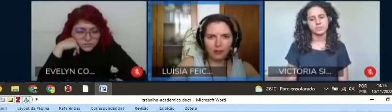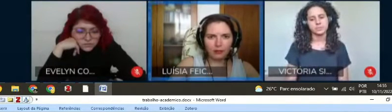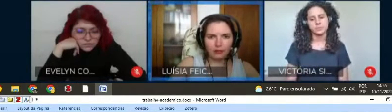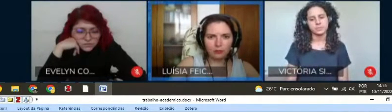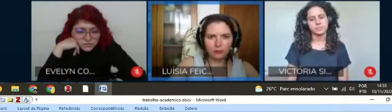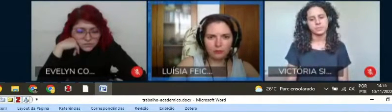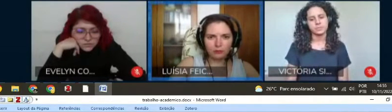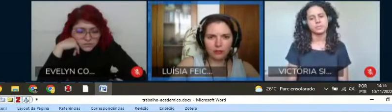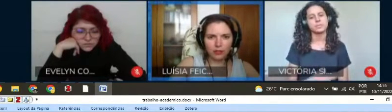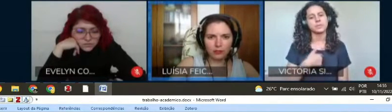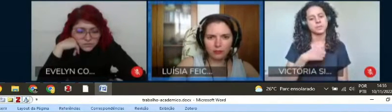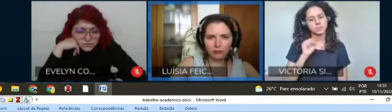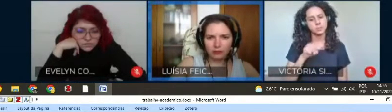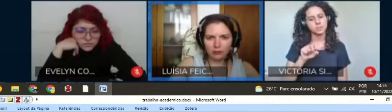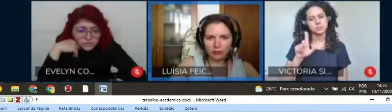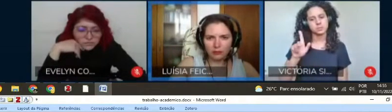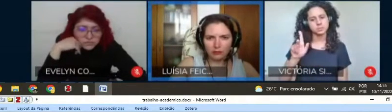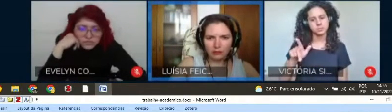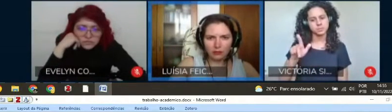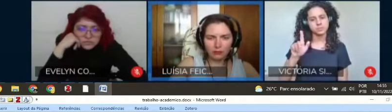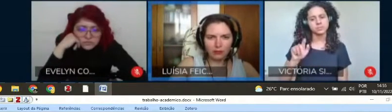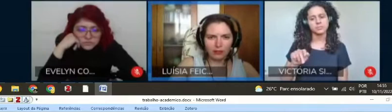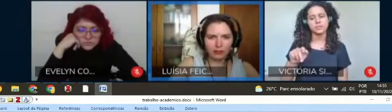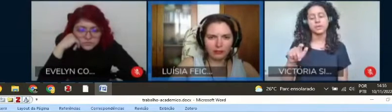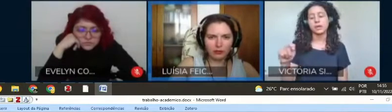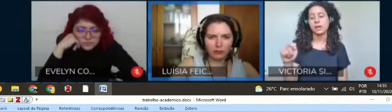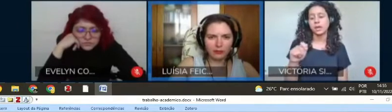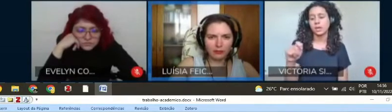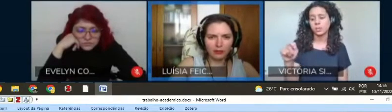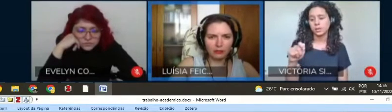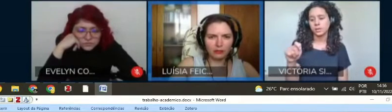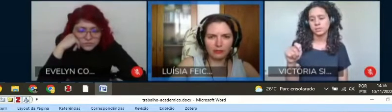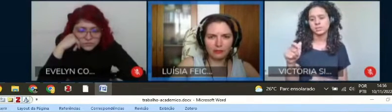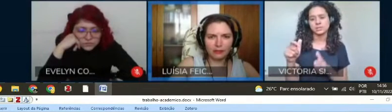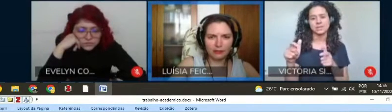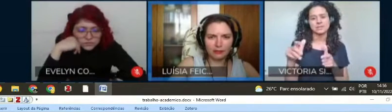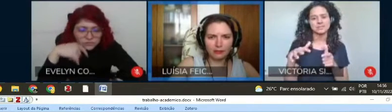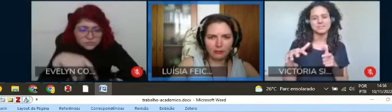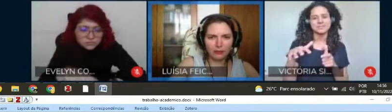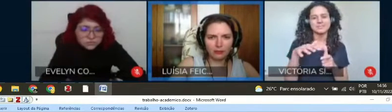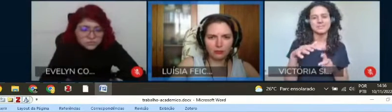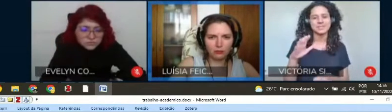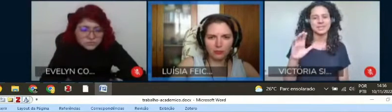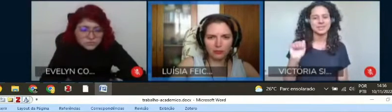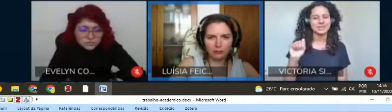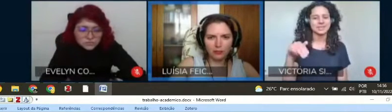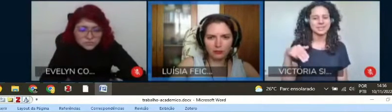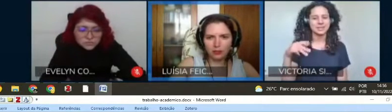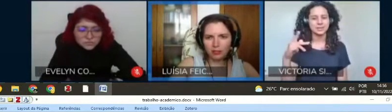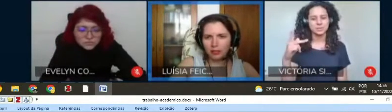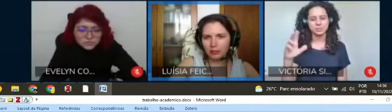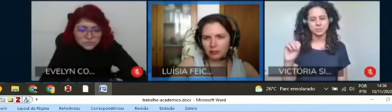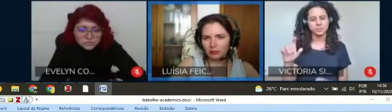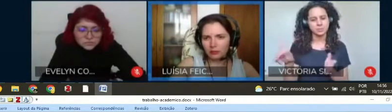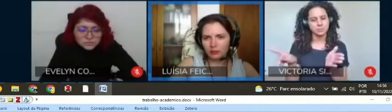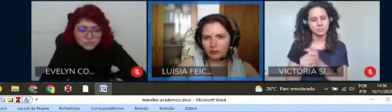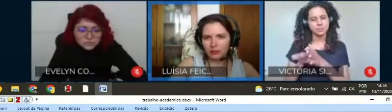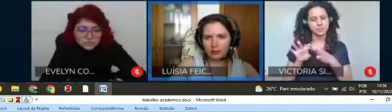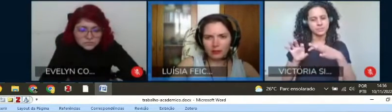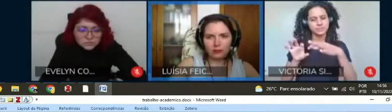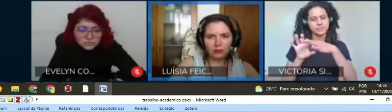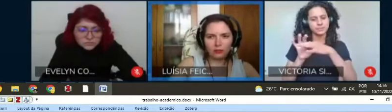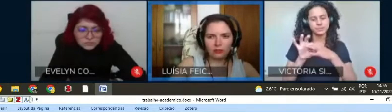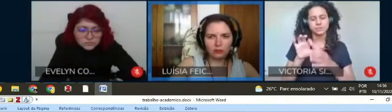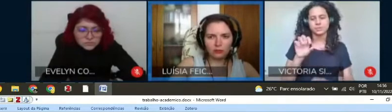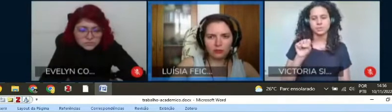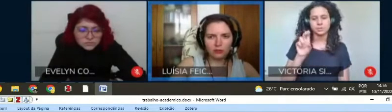aqui, eu clico no botão direito, atualizar o campo, e daí tem essa outra opção, atualizar apenas os números da página. Então, eu vou